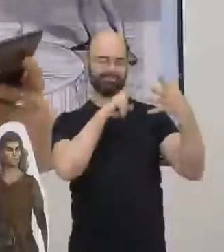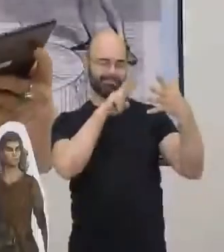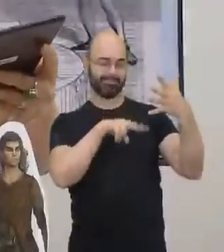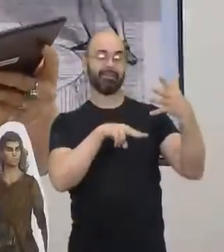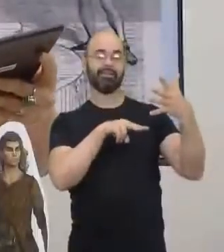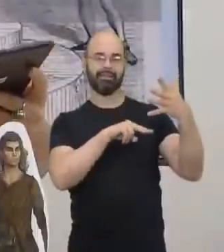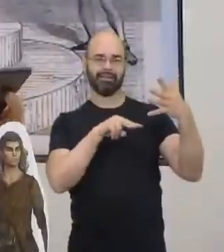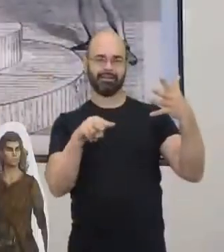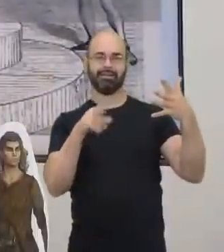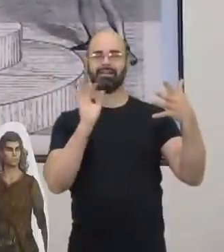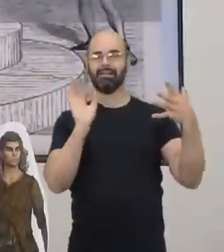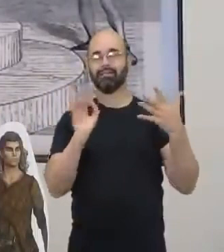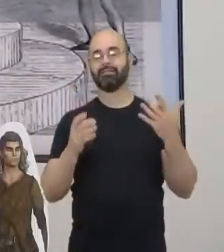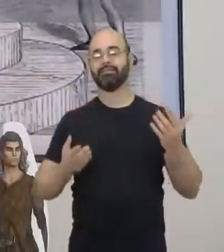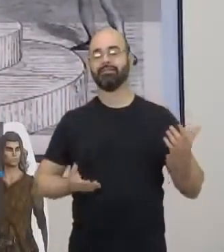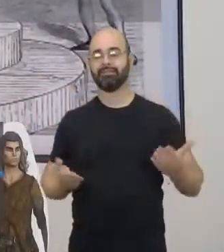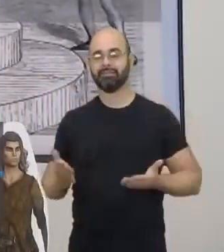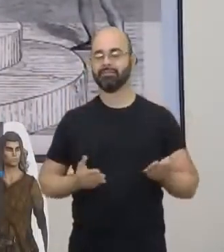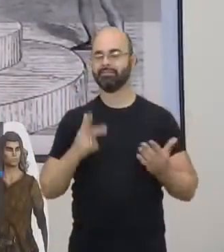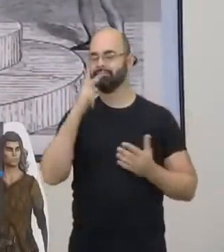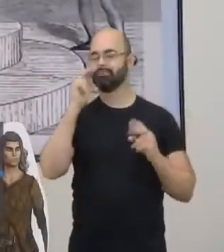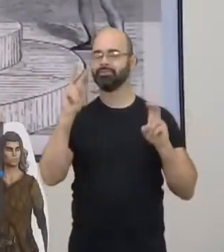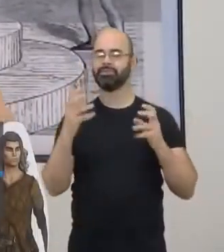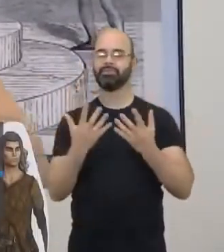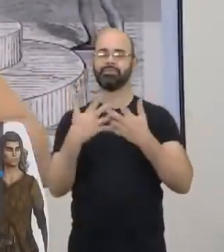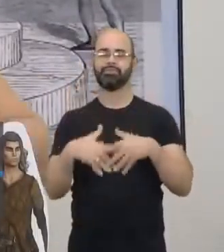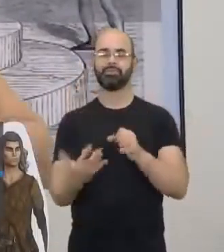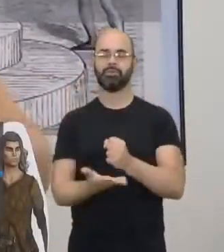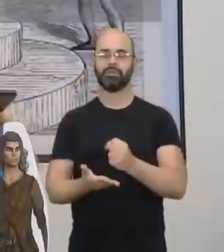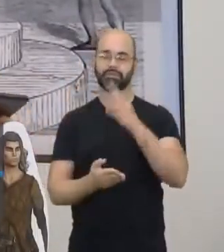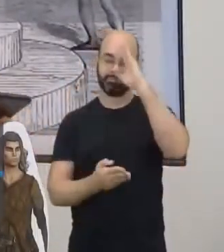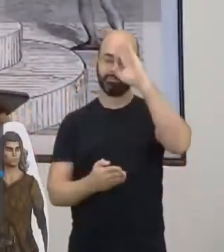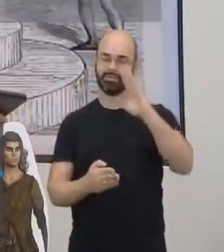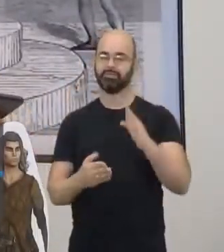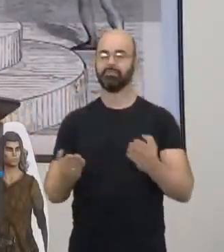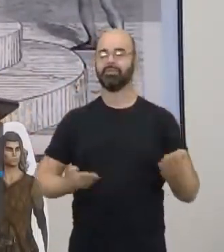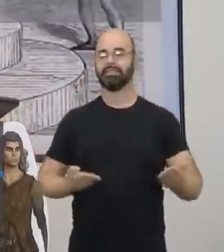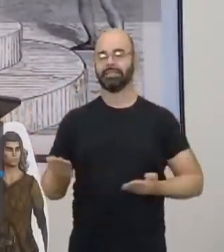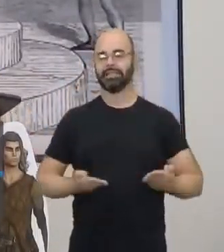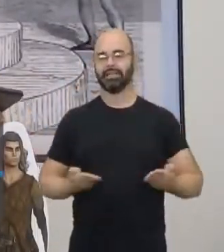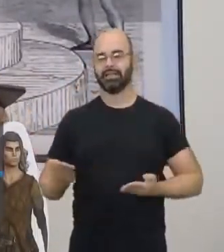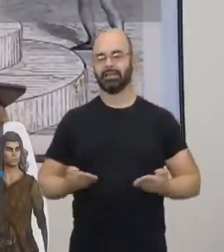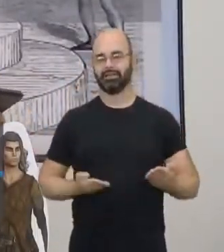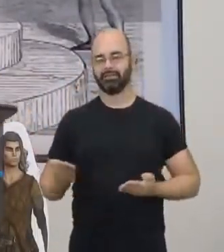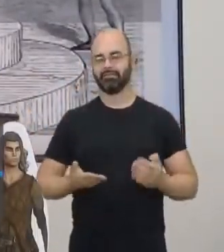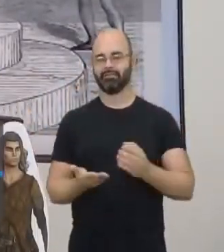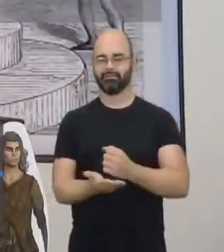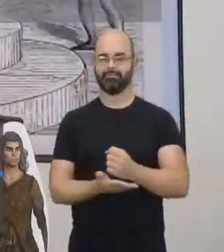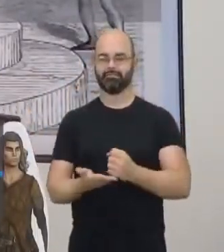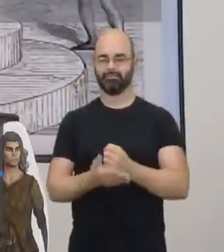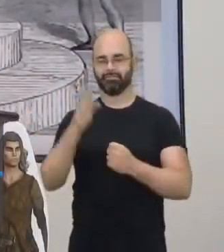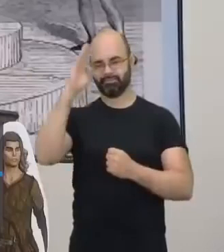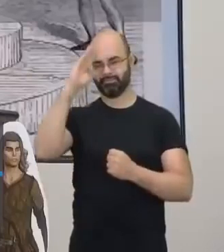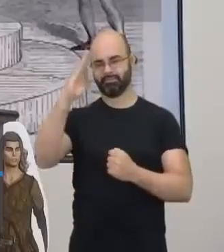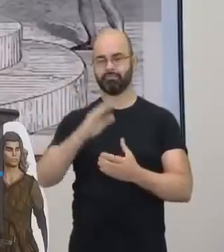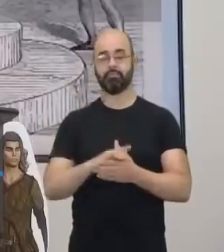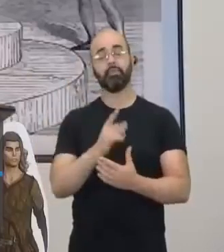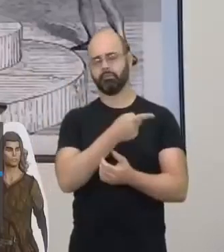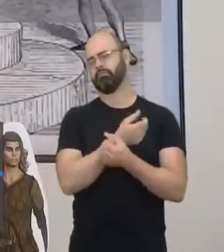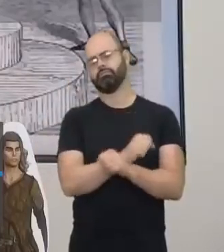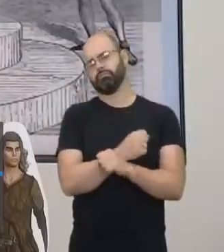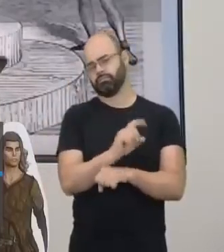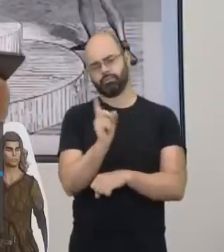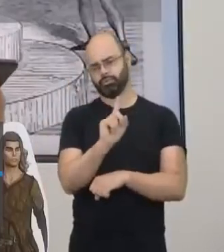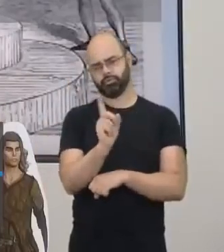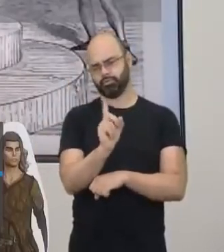servos, eles são a estrutura dessa sociedade, eles são ali a grande base social, eles não são escravos, né, porque eles não